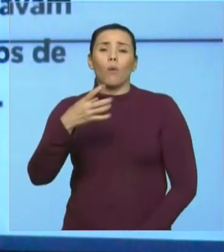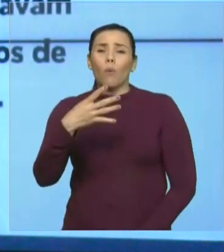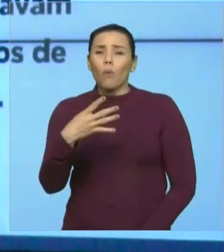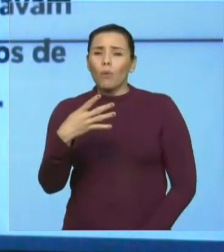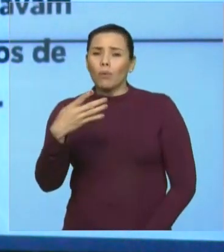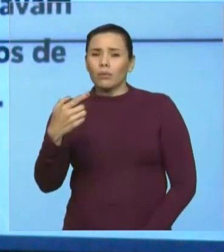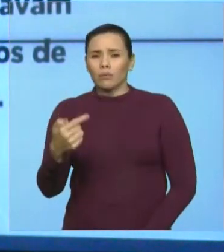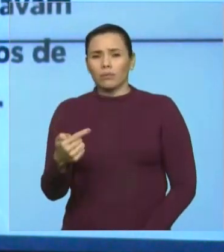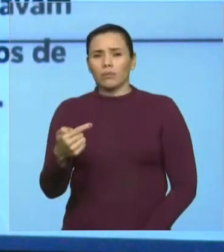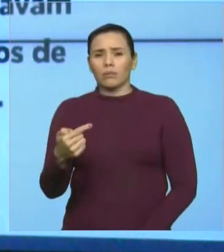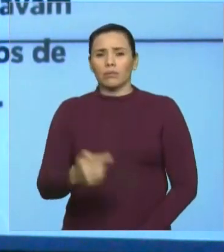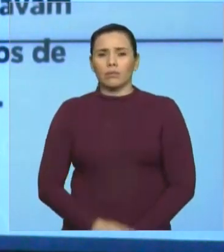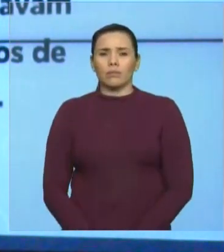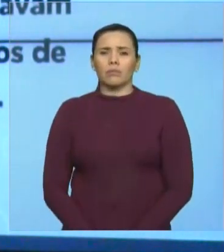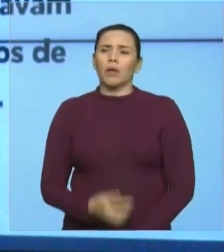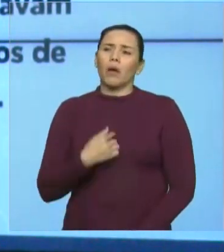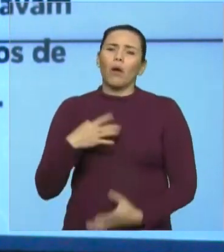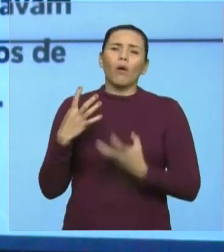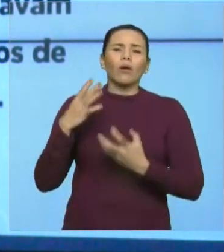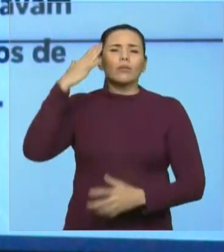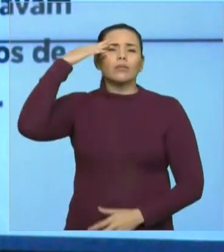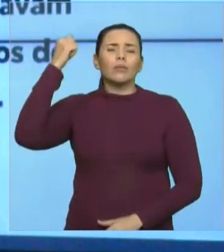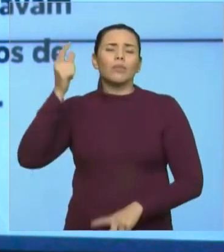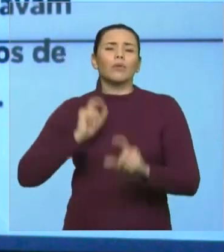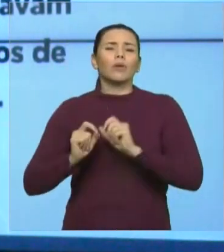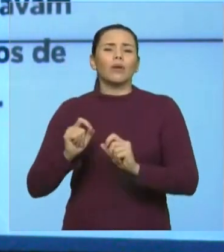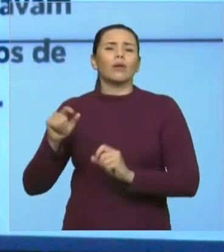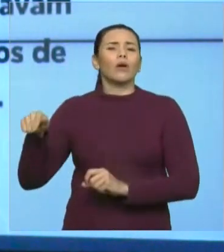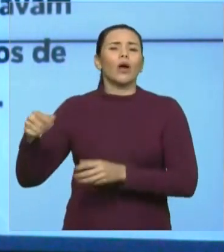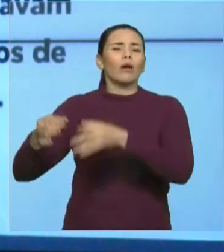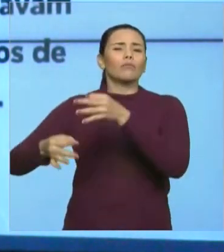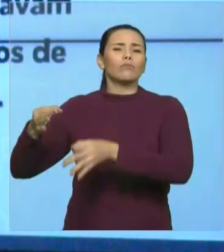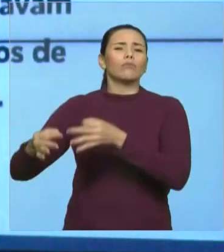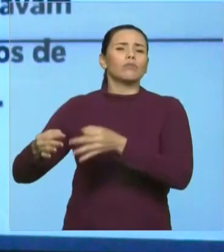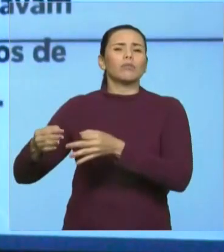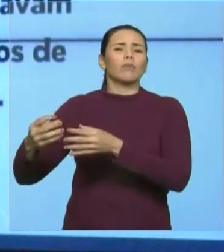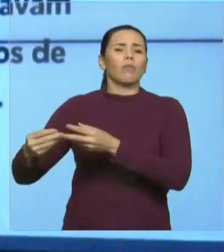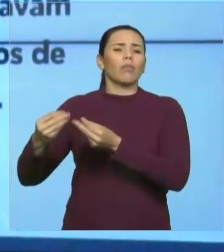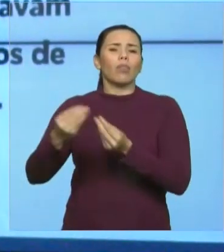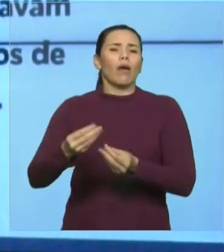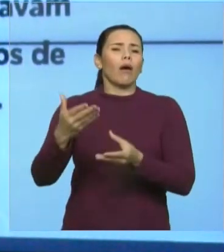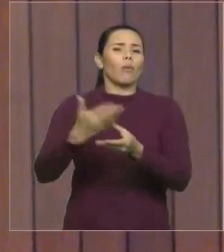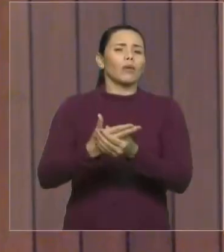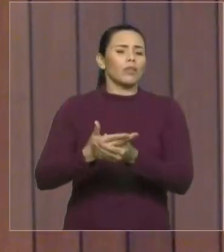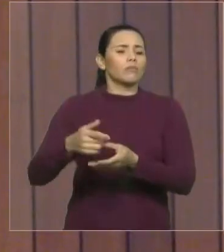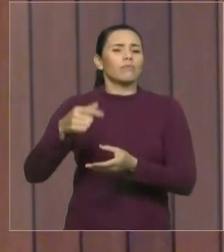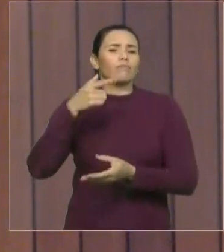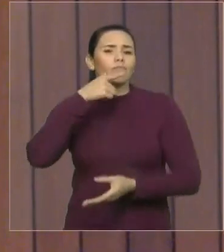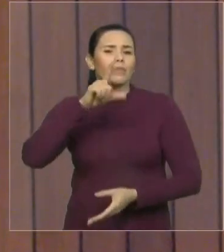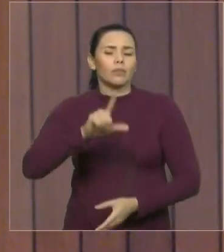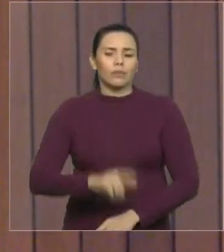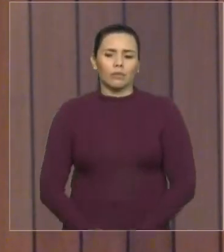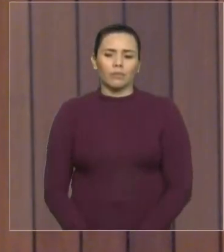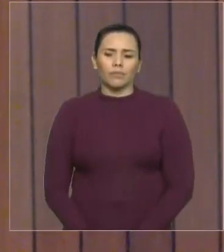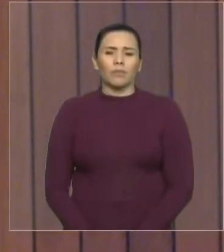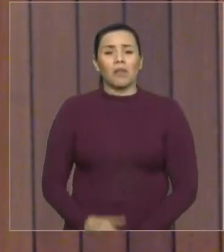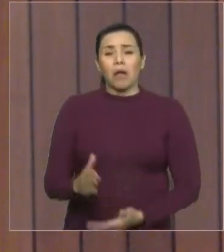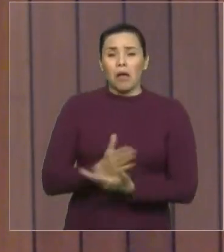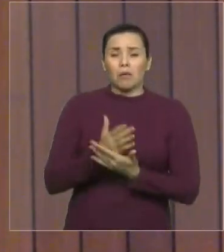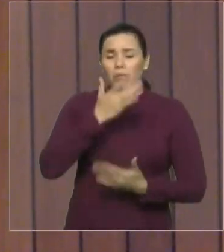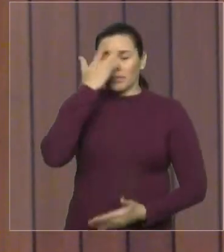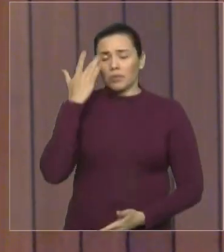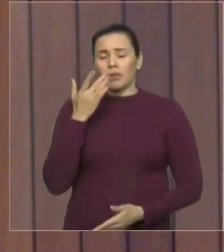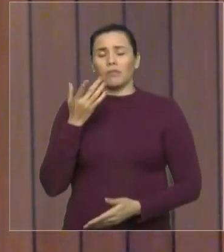liminares? Eles tendem a convergir num ponto. São atestados relacionados à depressão ou